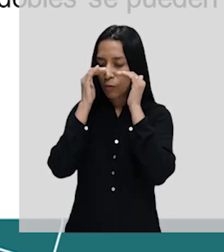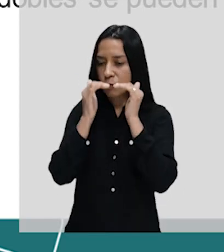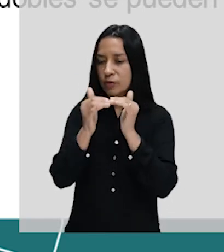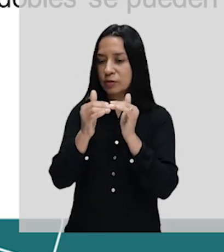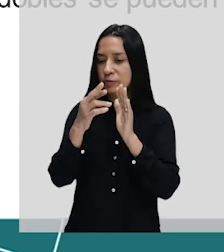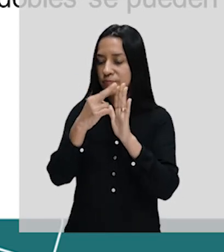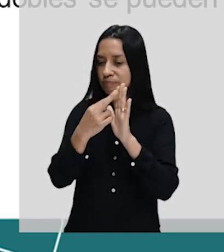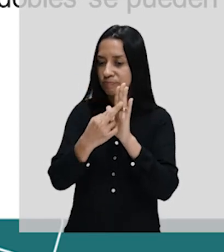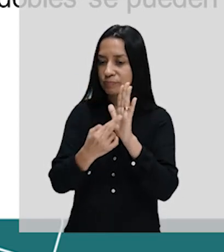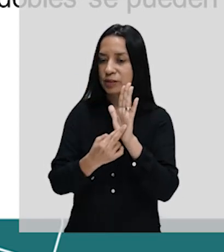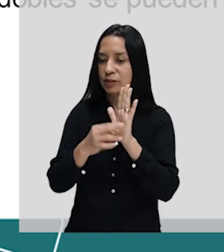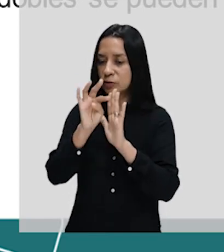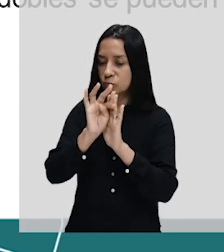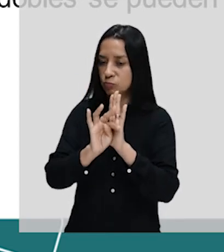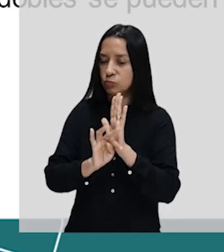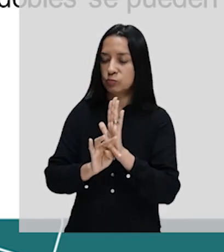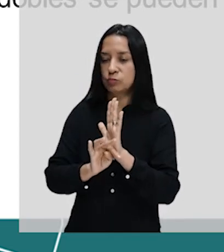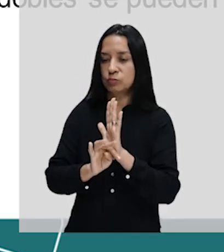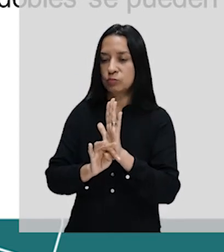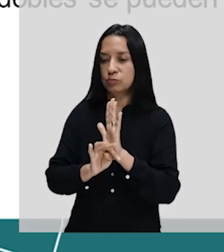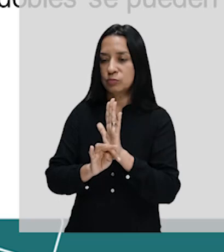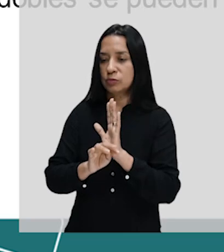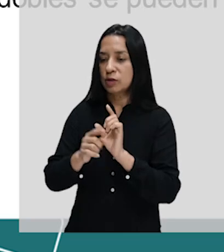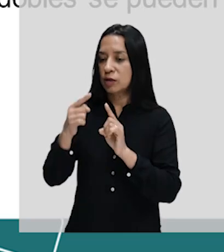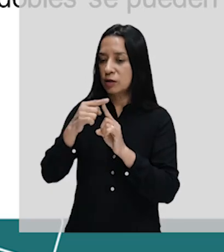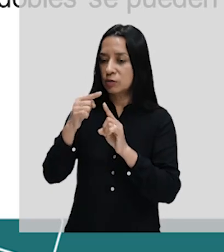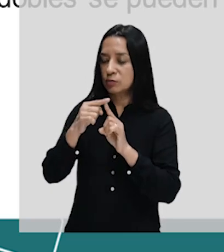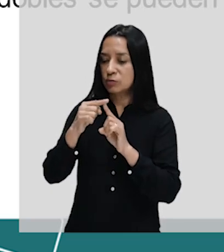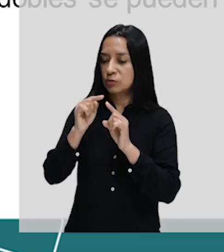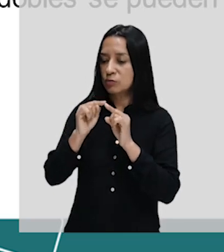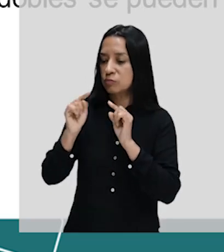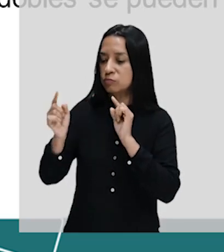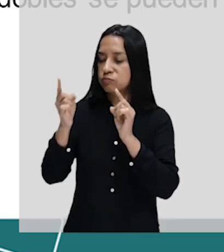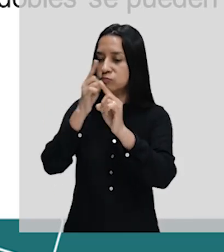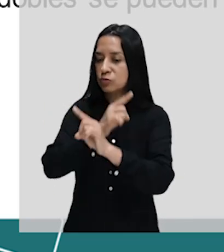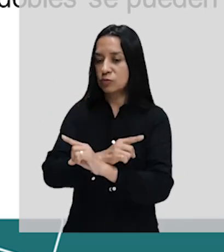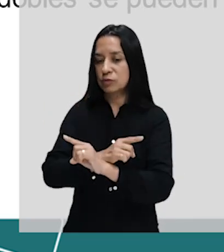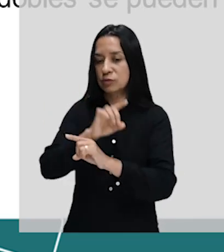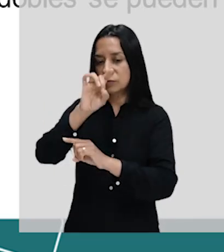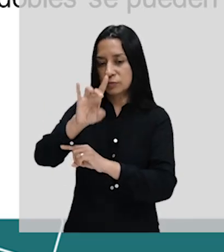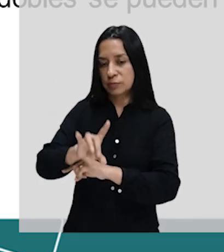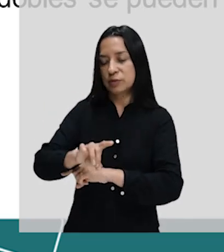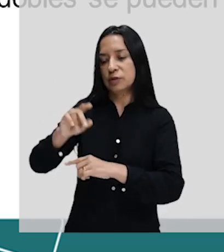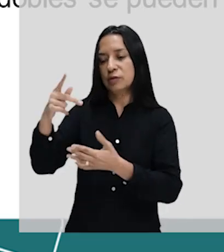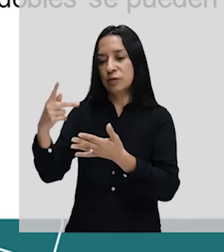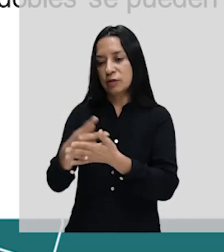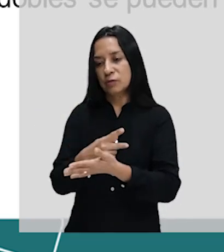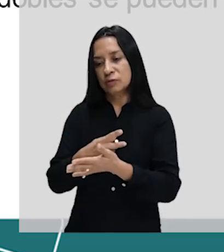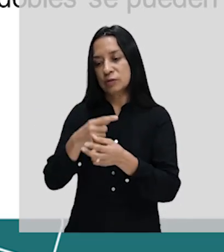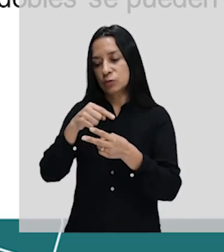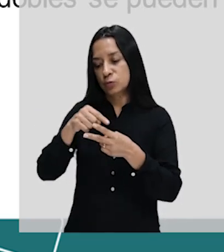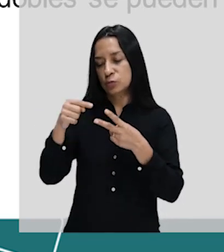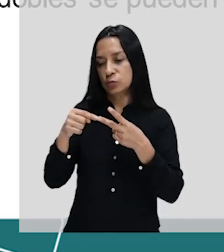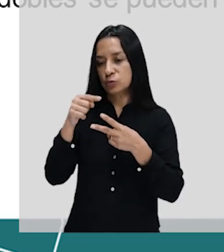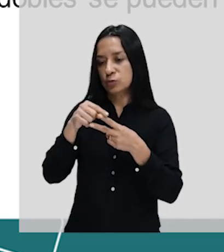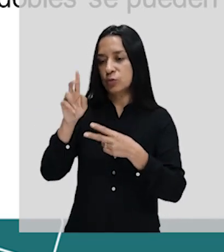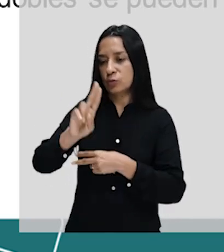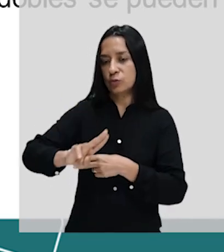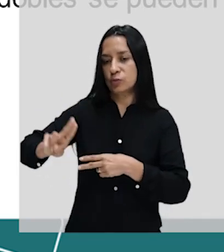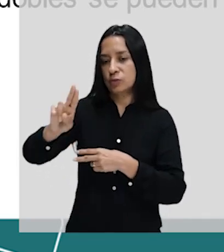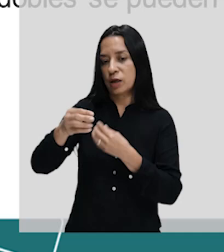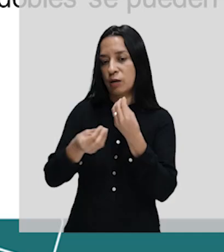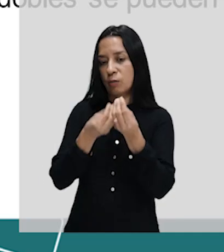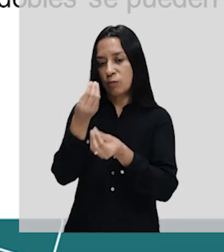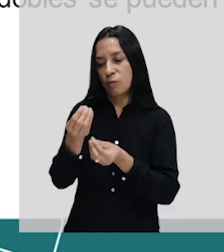dinâmica, tá, de texto, e é um tipo contrário, que em especial acontece quando os dobles se podem usar como